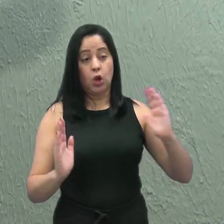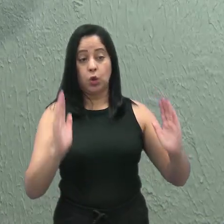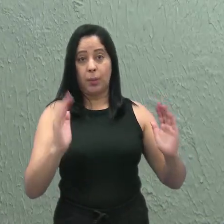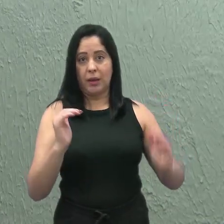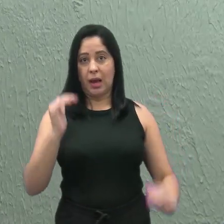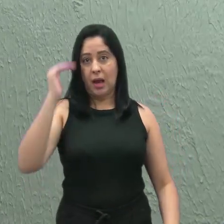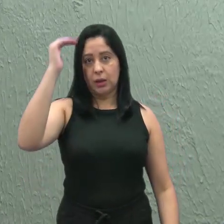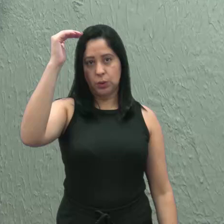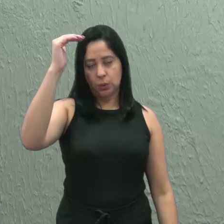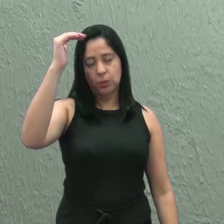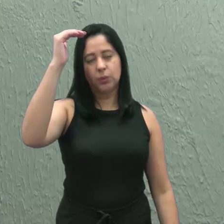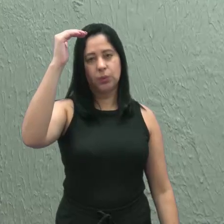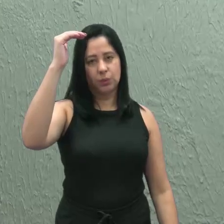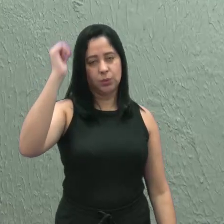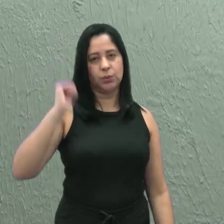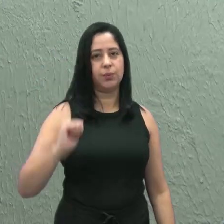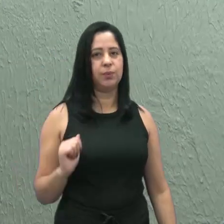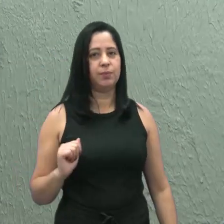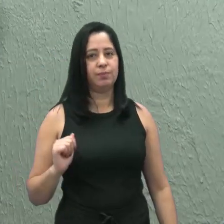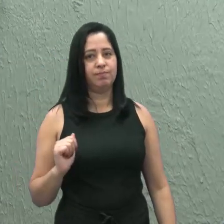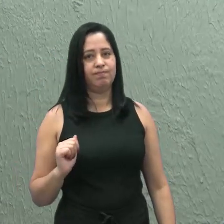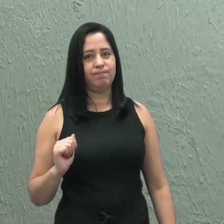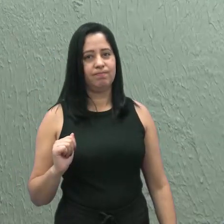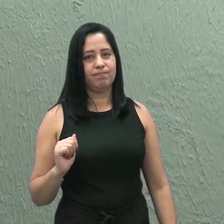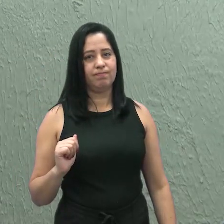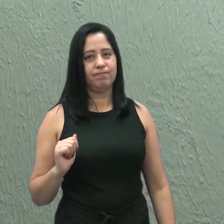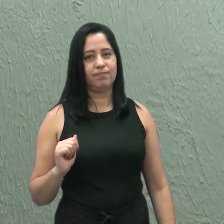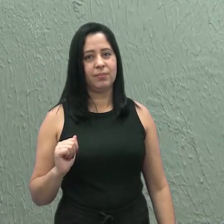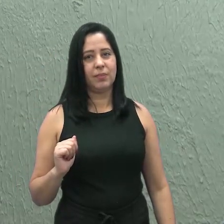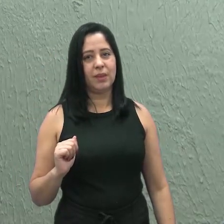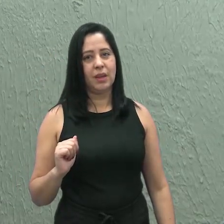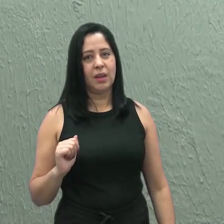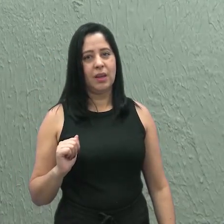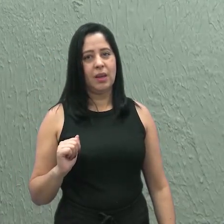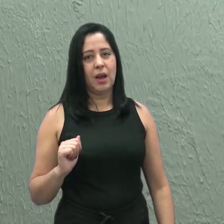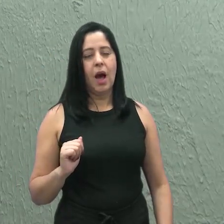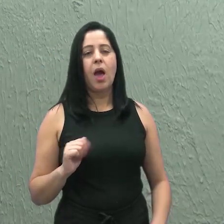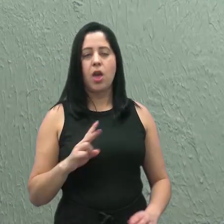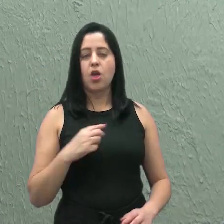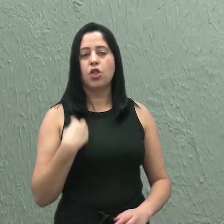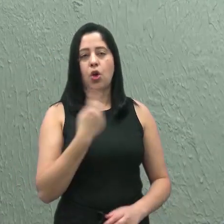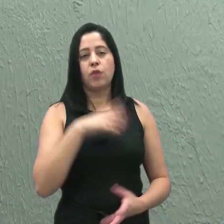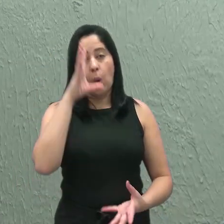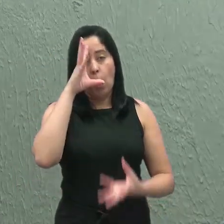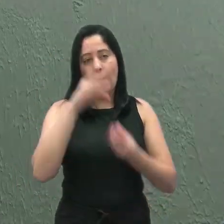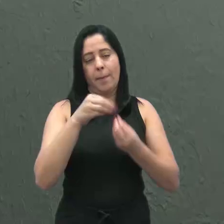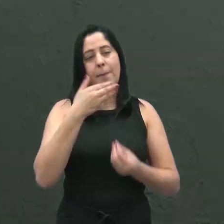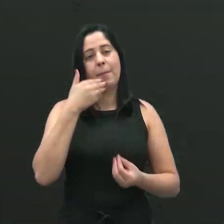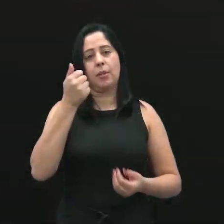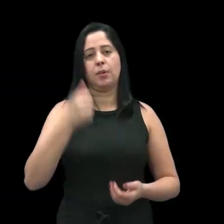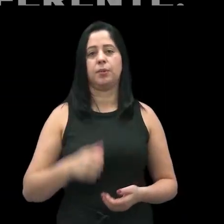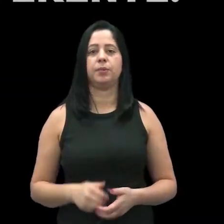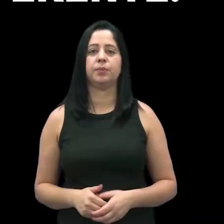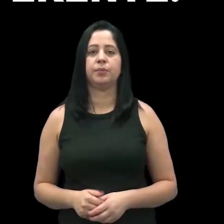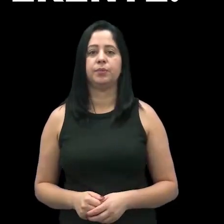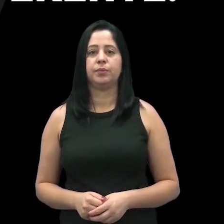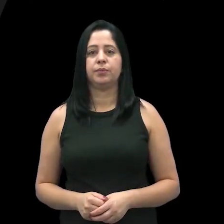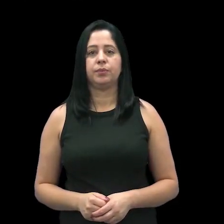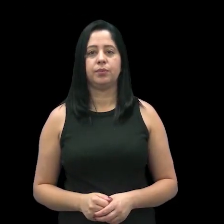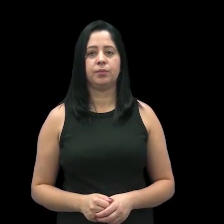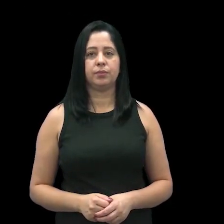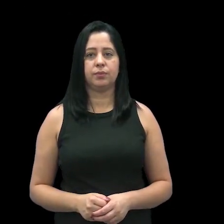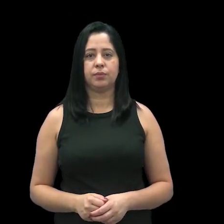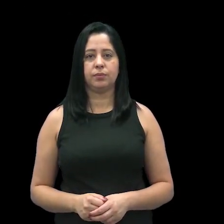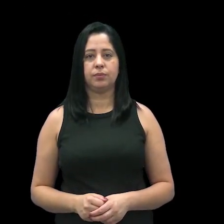adulta, iríamos ter um olhar mais... iríamos ter mais resiliência para a morte.